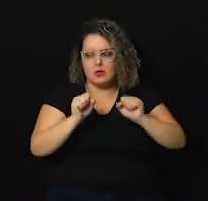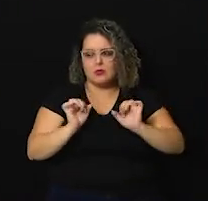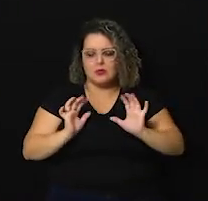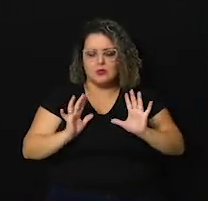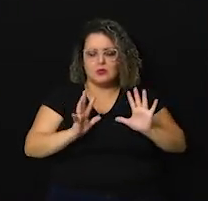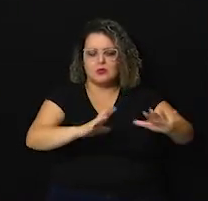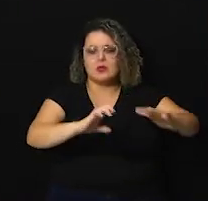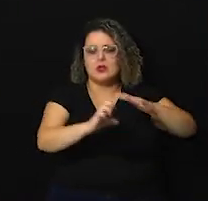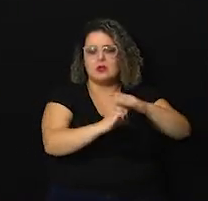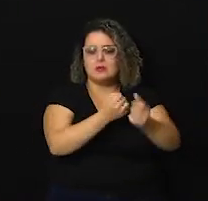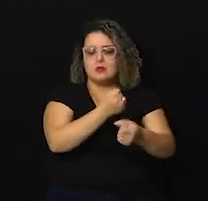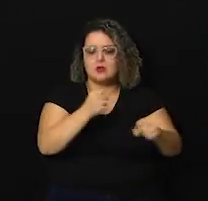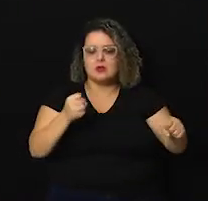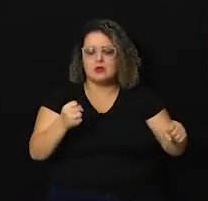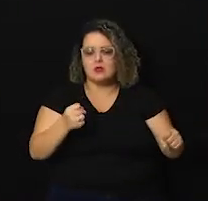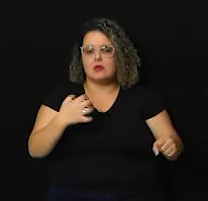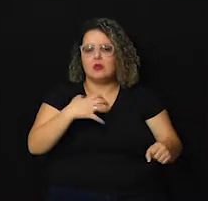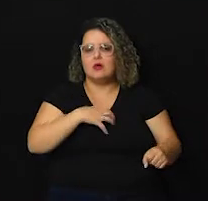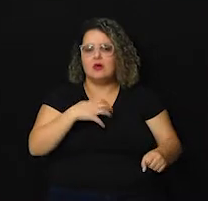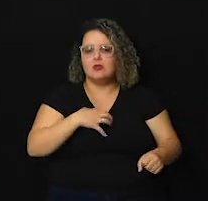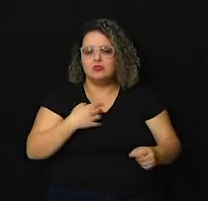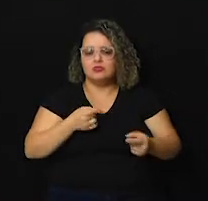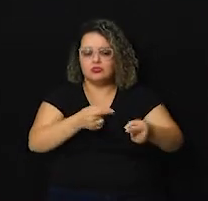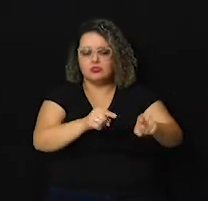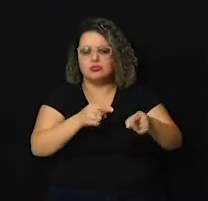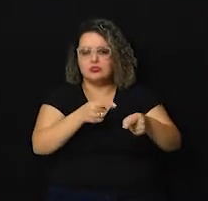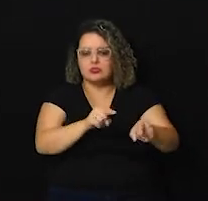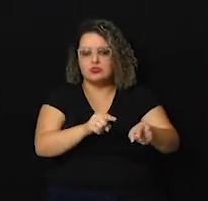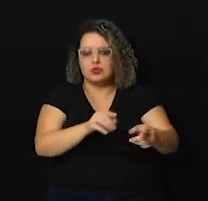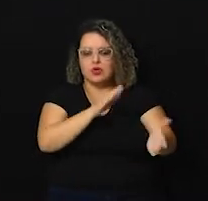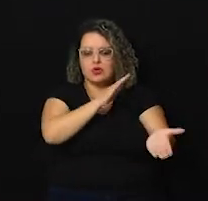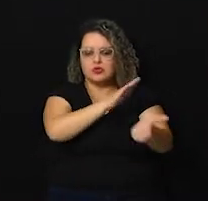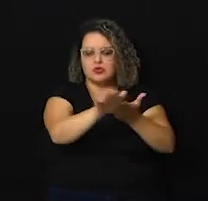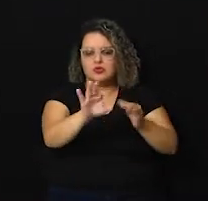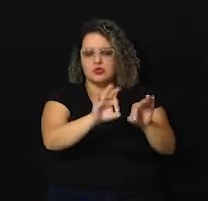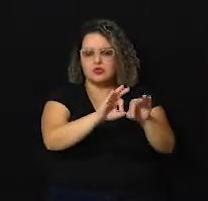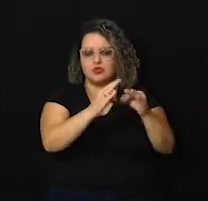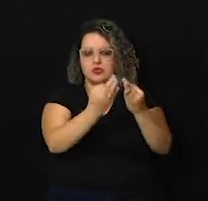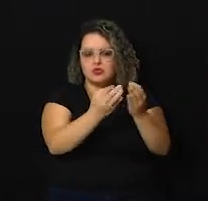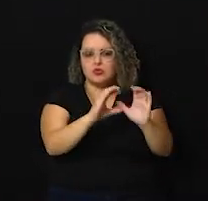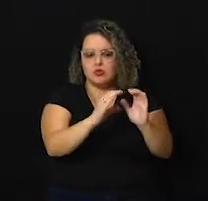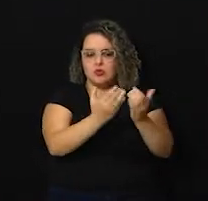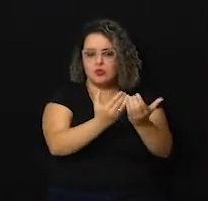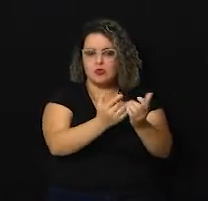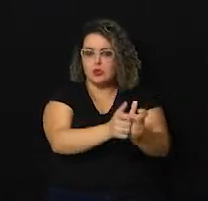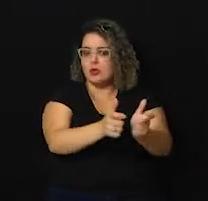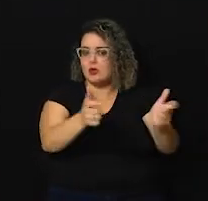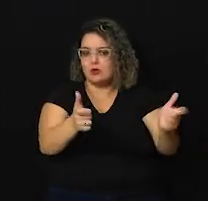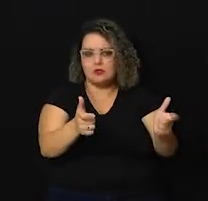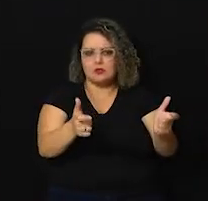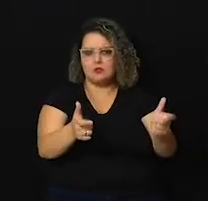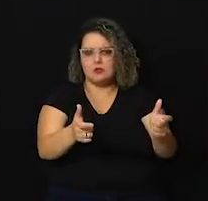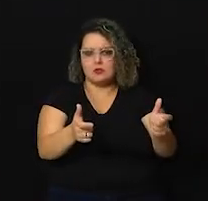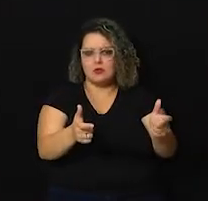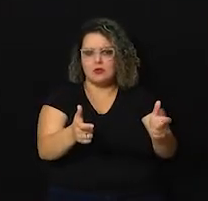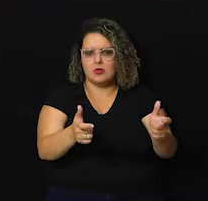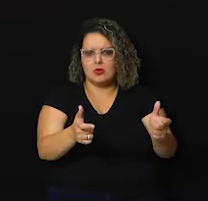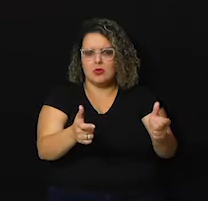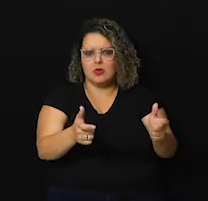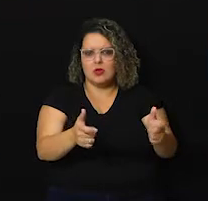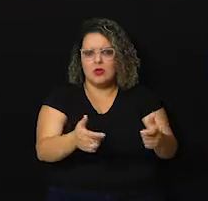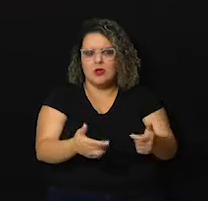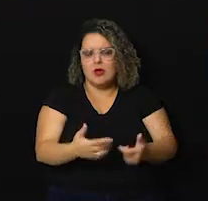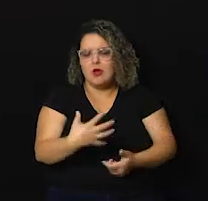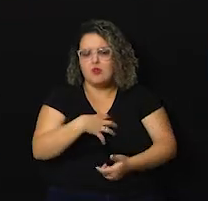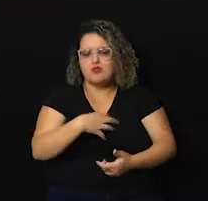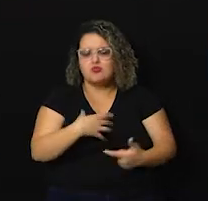grandes proprietários. É uma forma de você provocar a expulsão de famílias, de comunidades inteiras, para que as